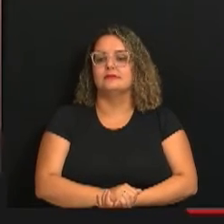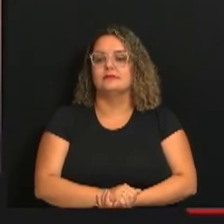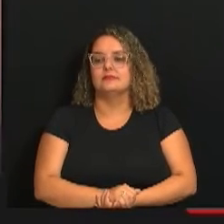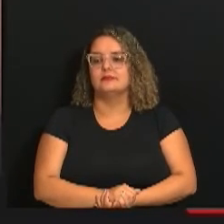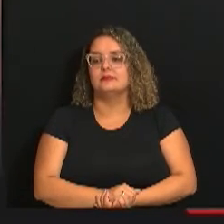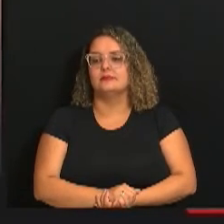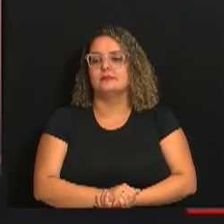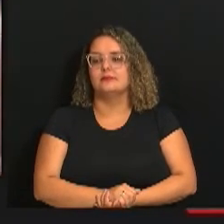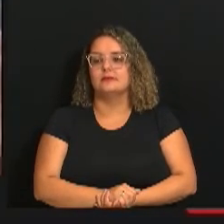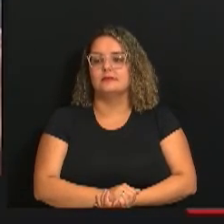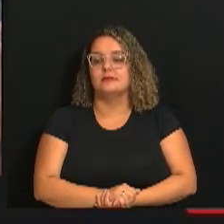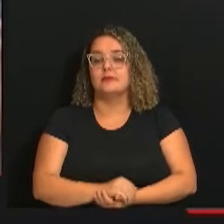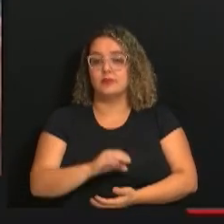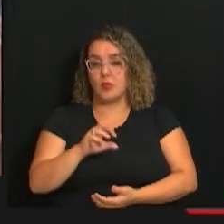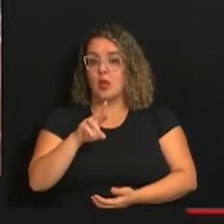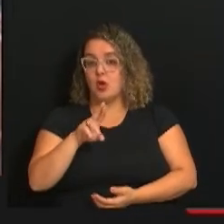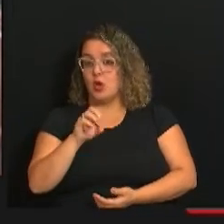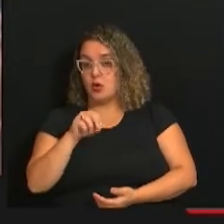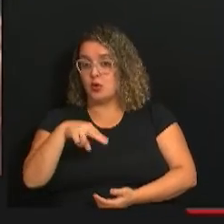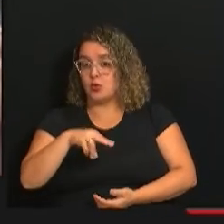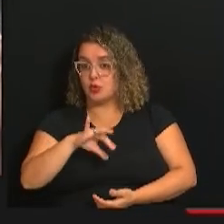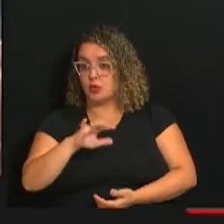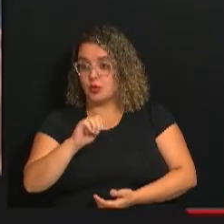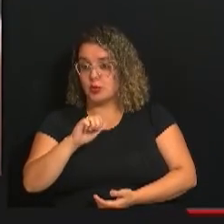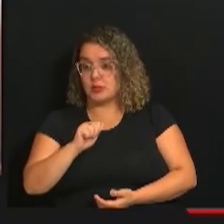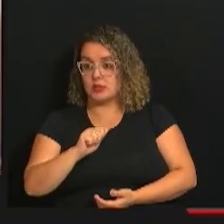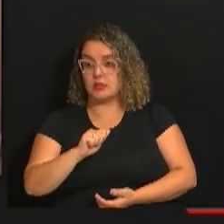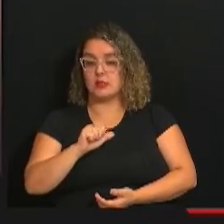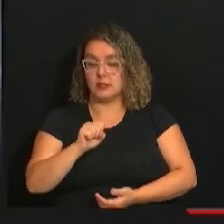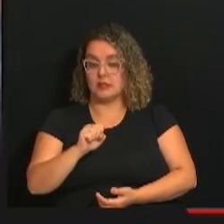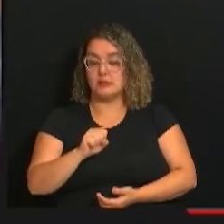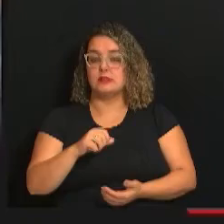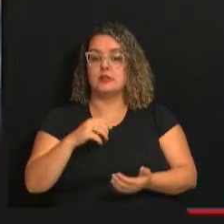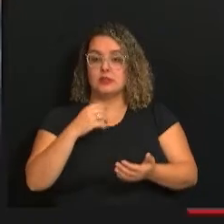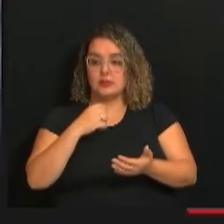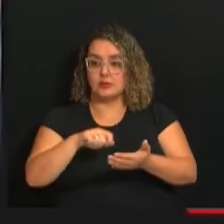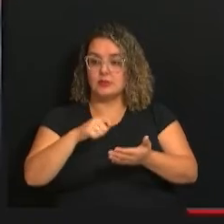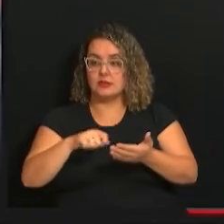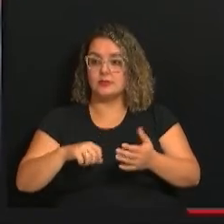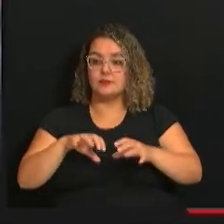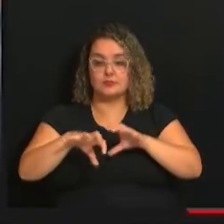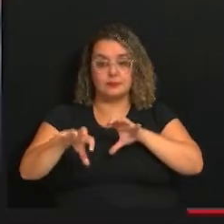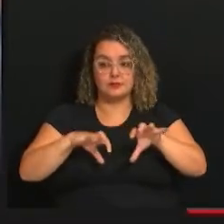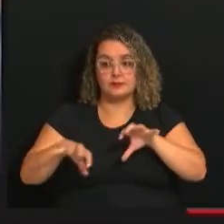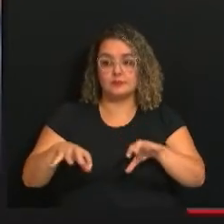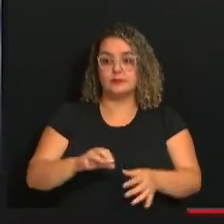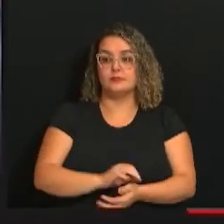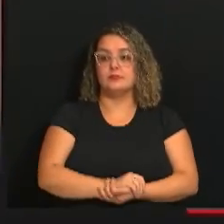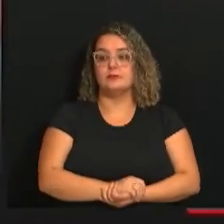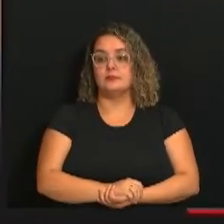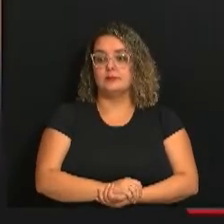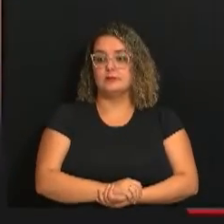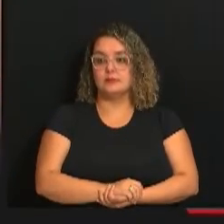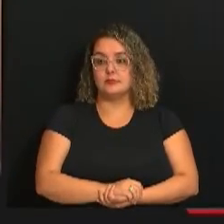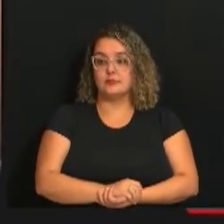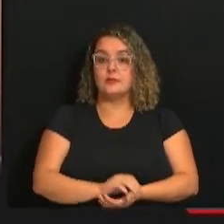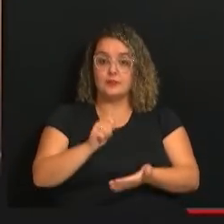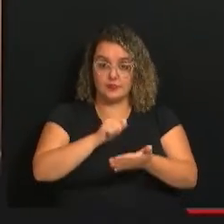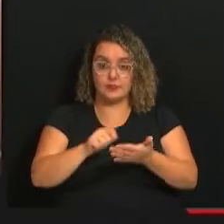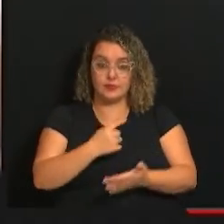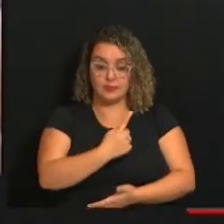Pedro, também tem exemplares físicos, e pelo site você consegue os exemplares físicos ou o